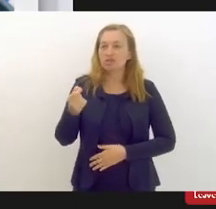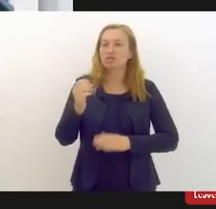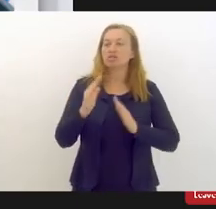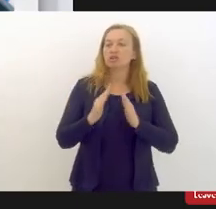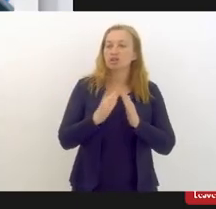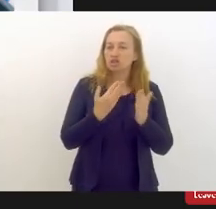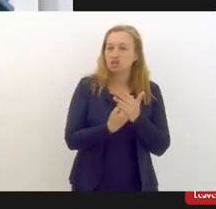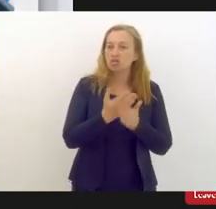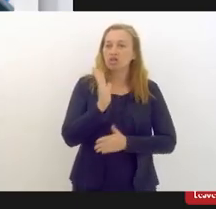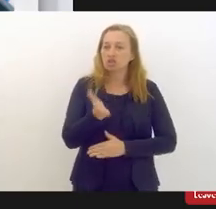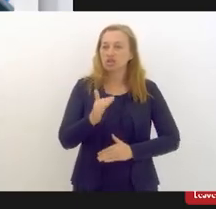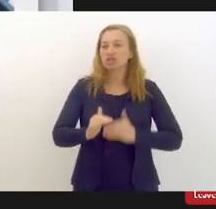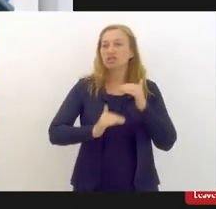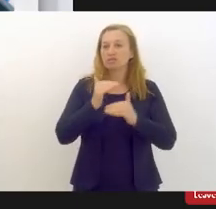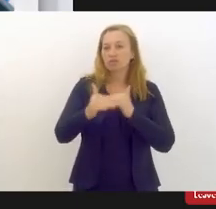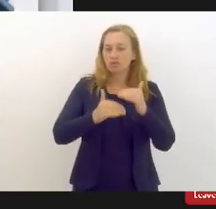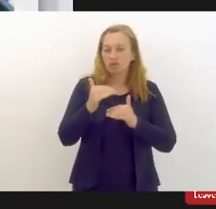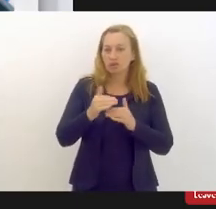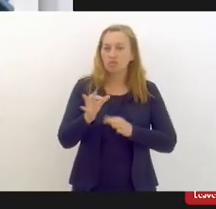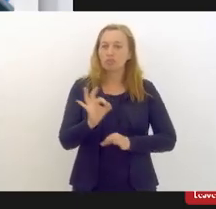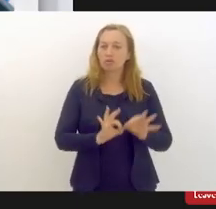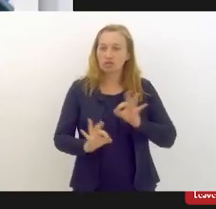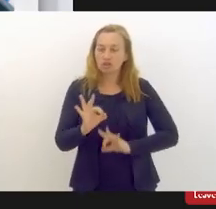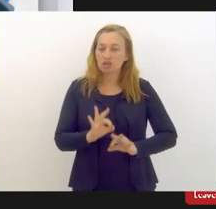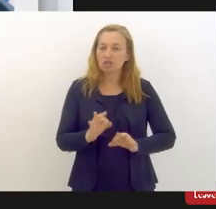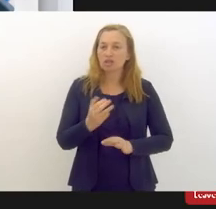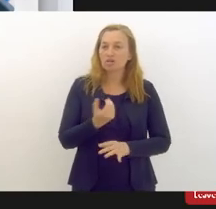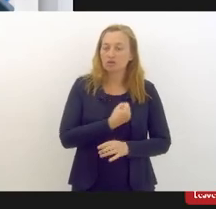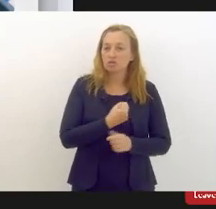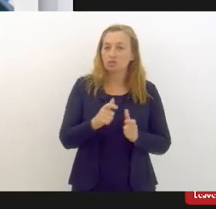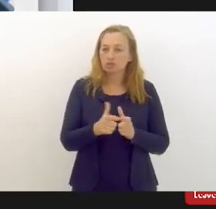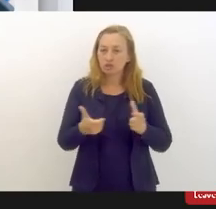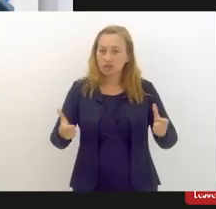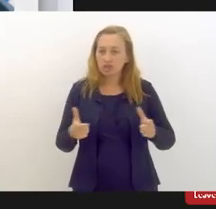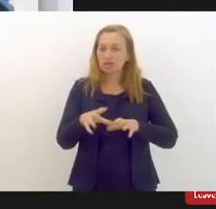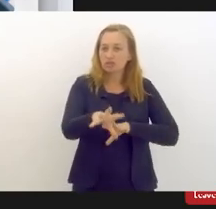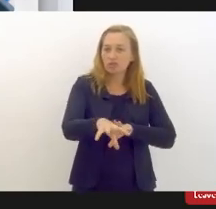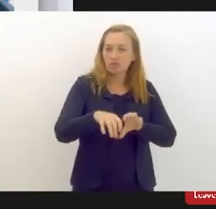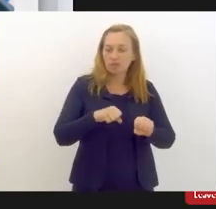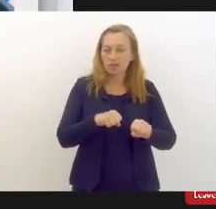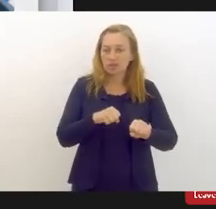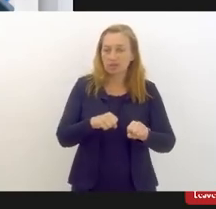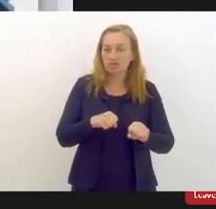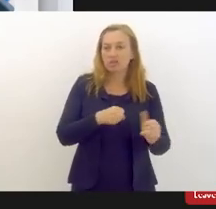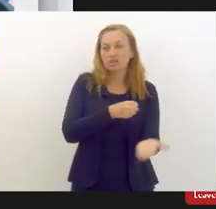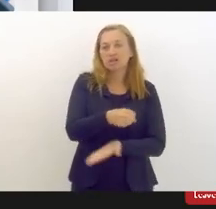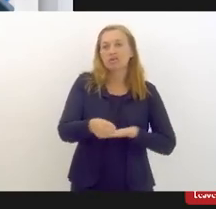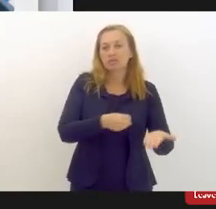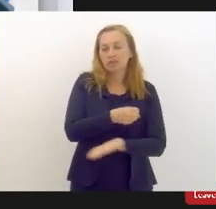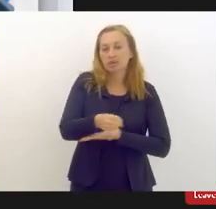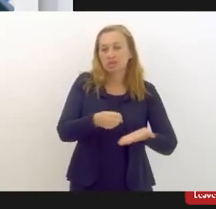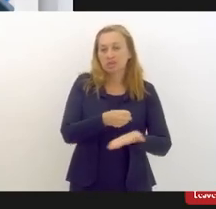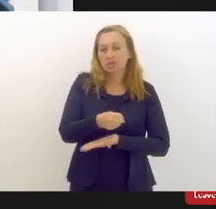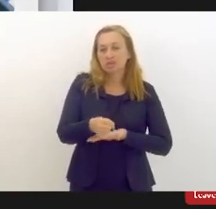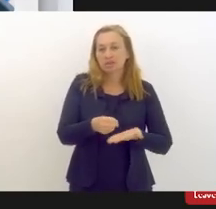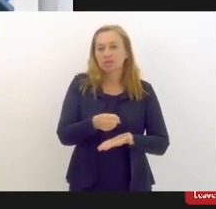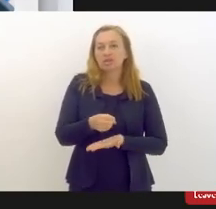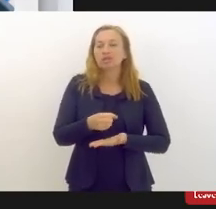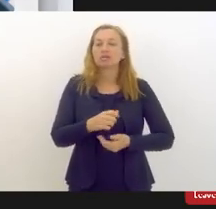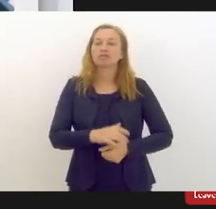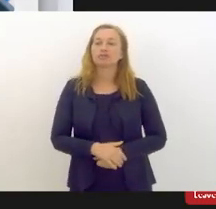desenvolviam o projeto de porta e a gente tem aumentado aí tanto as formações nesse eixo quanto as implantações que